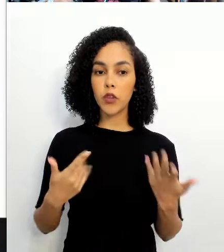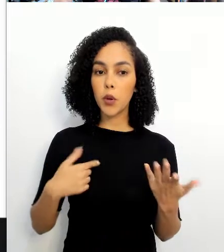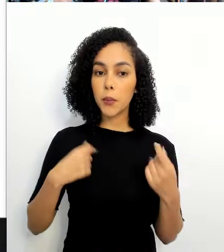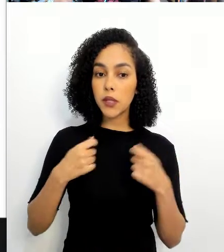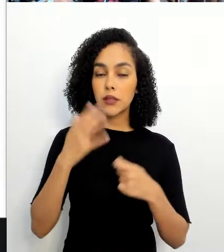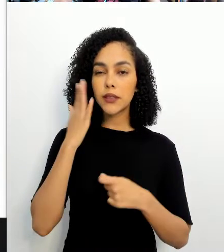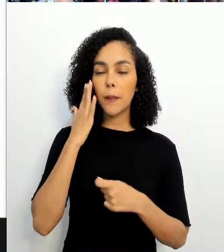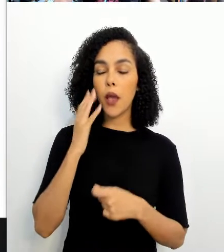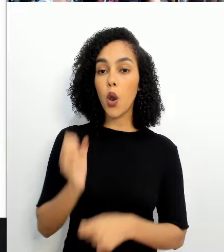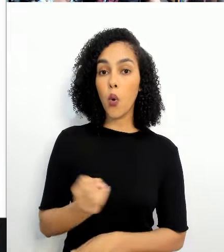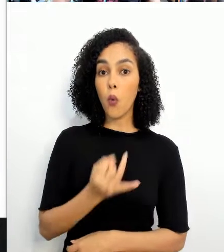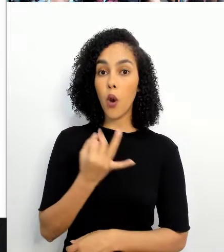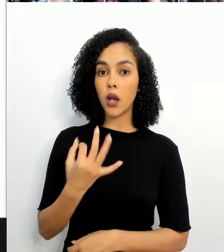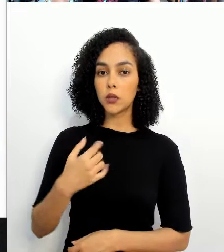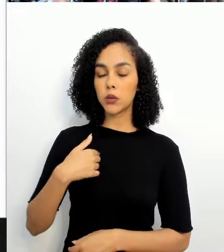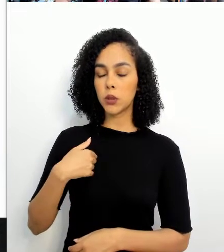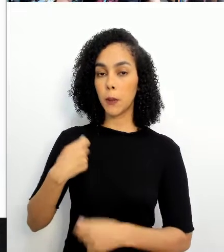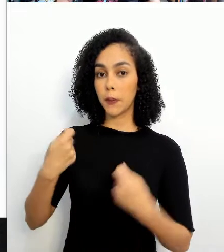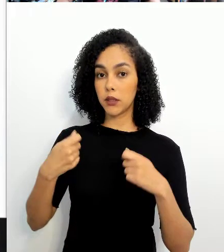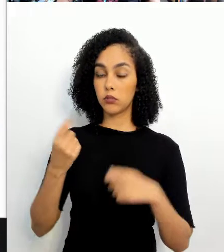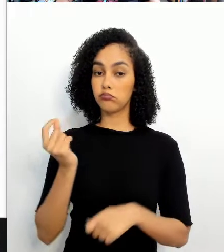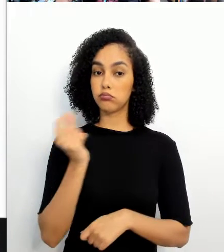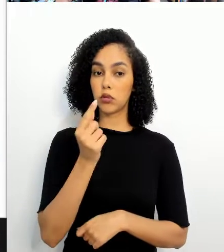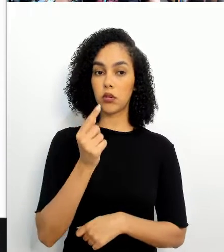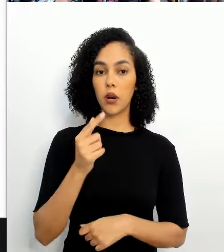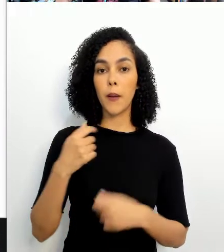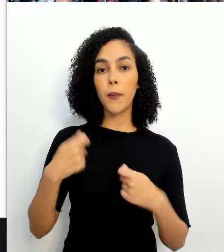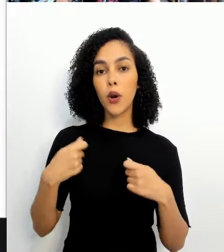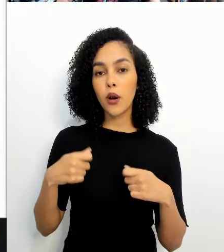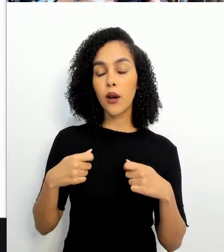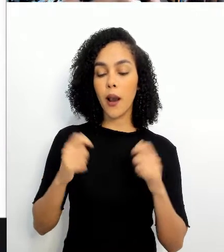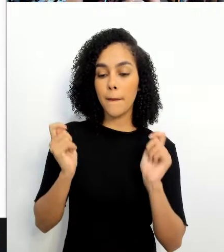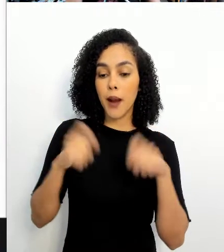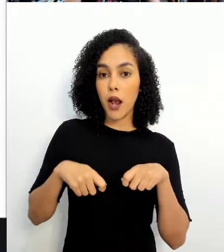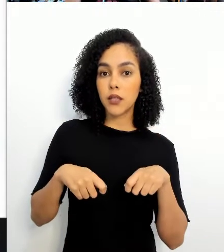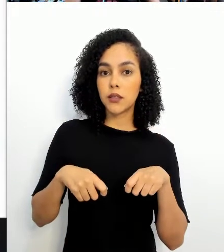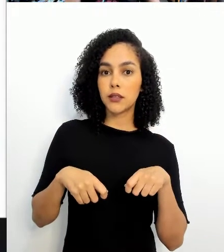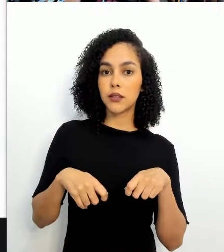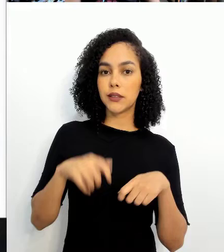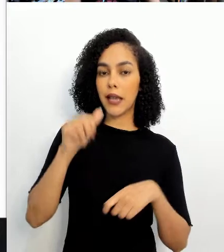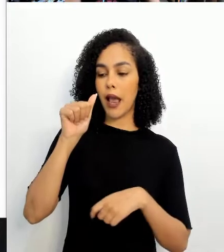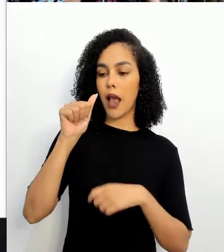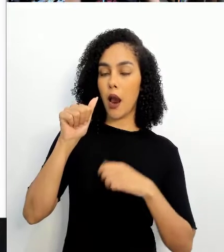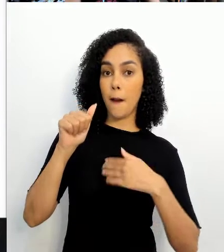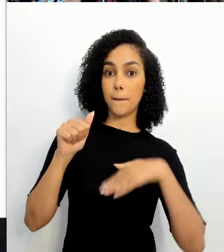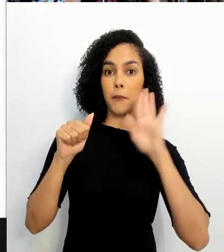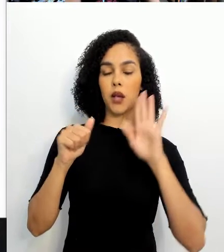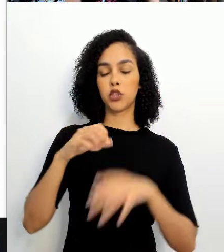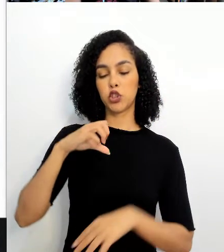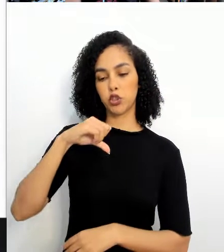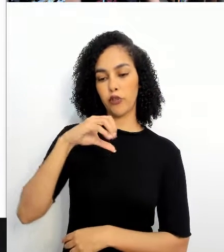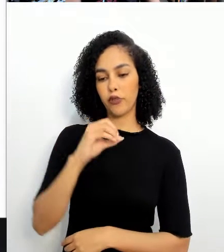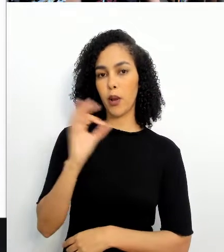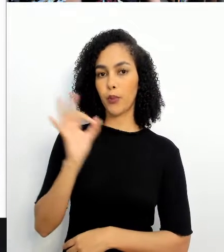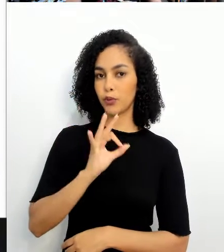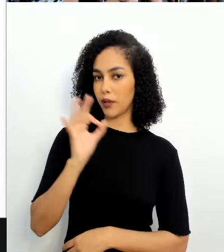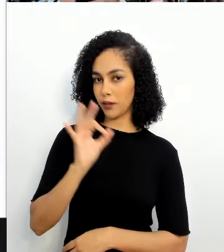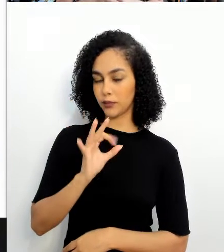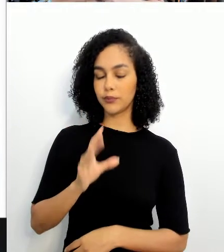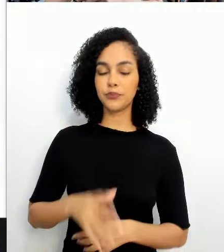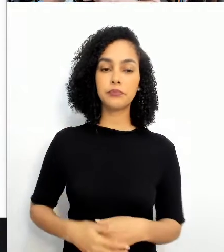devo colocar para que essa probabilidade de A supere os 90%, 9 sobre